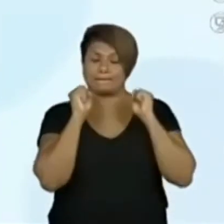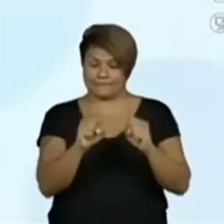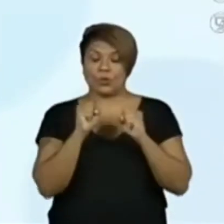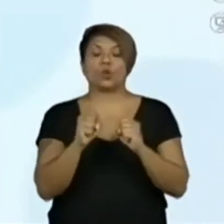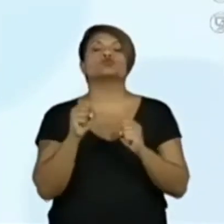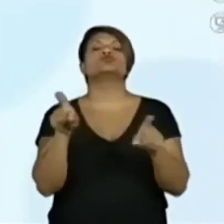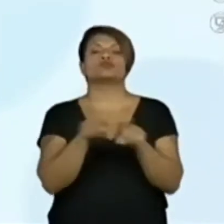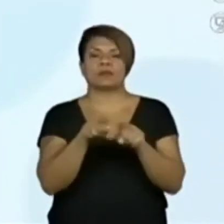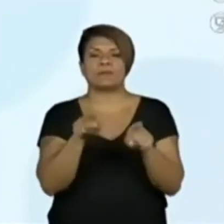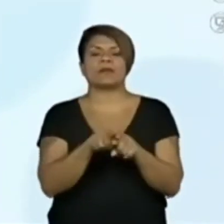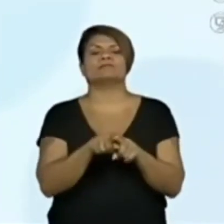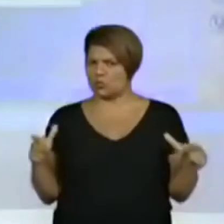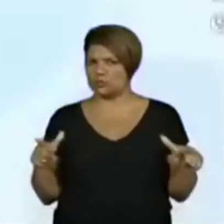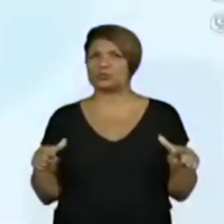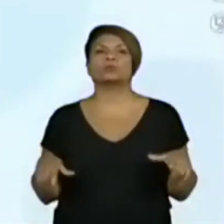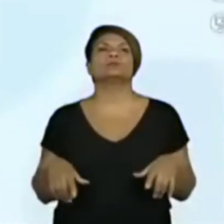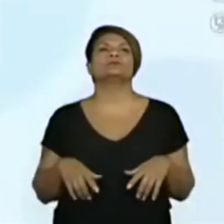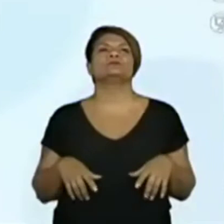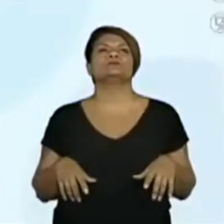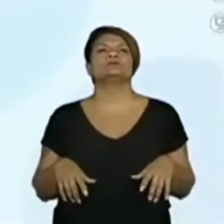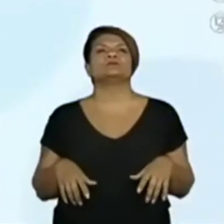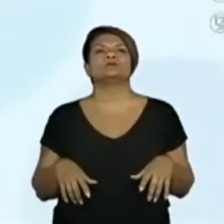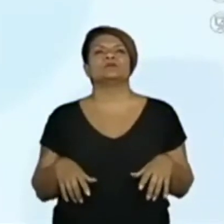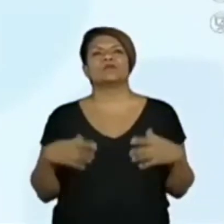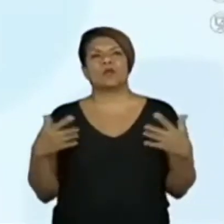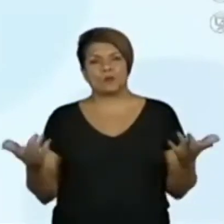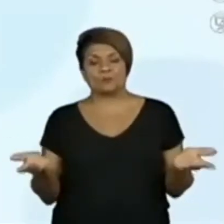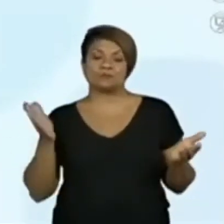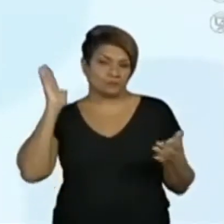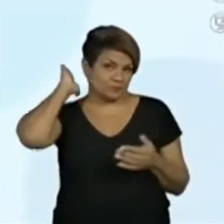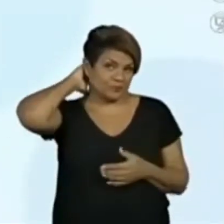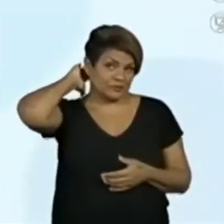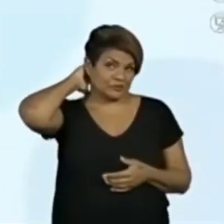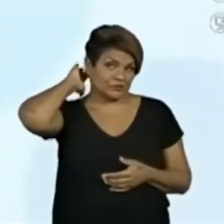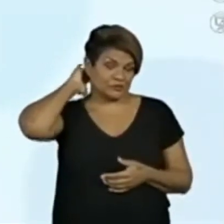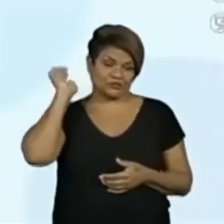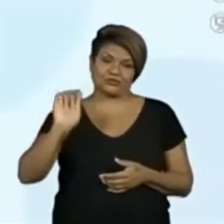levar à morte. Estou chamando aí então a nossa